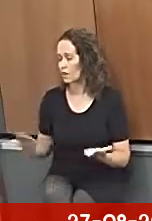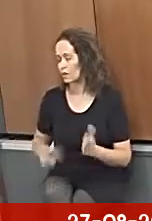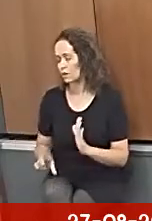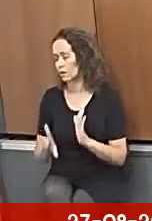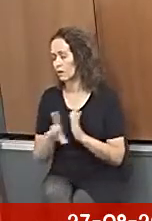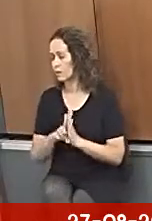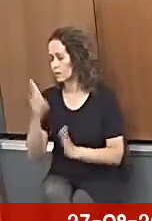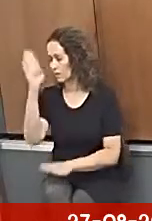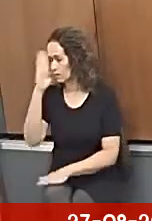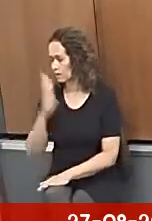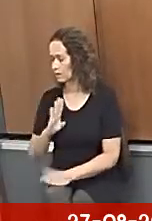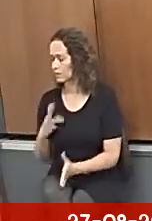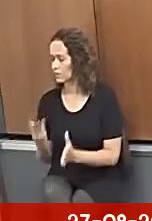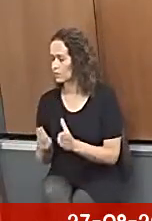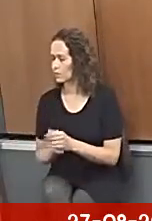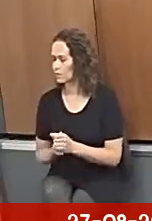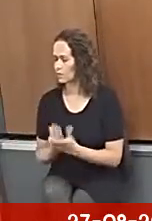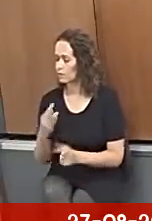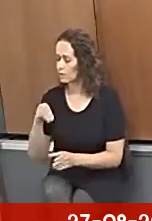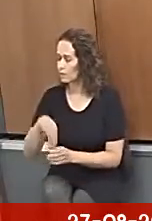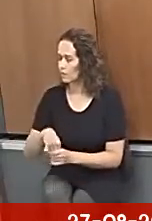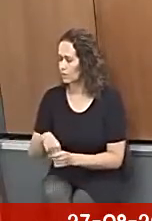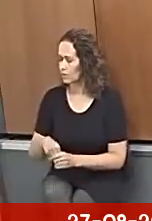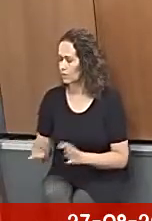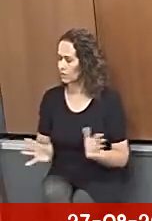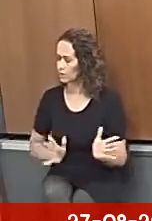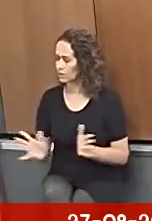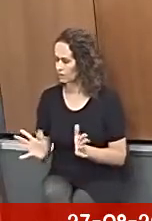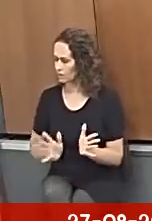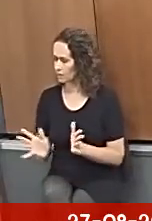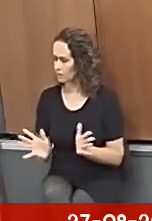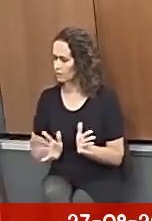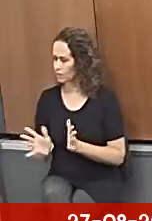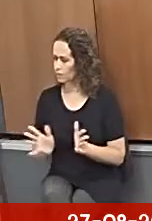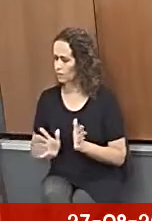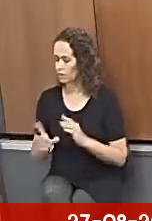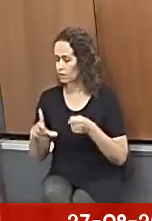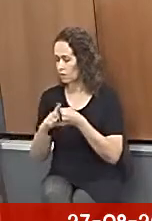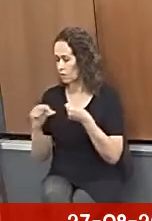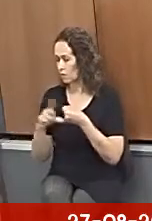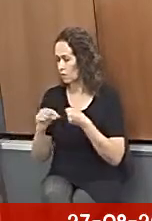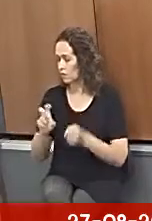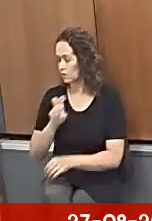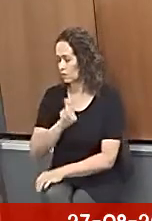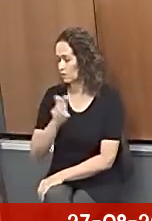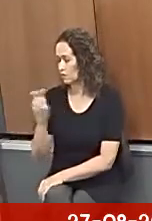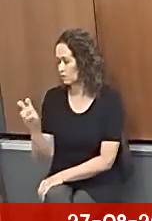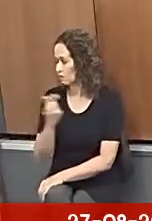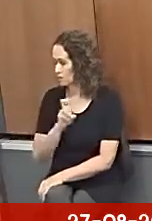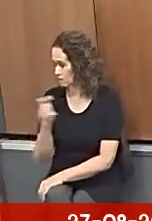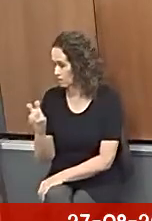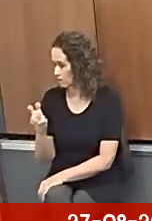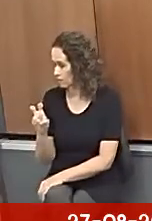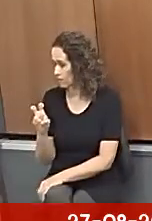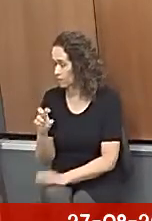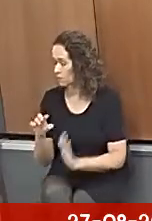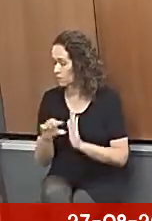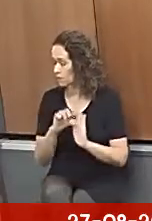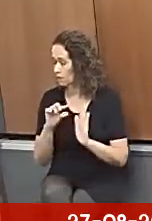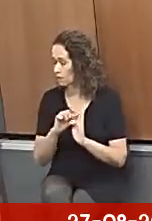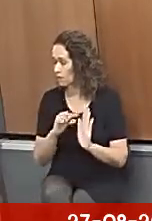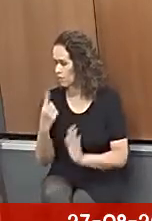brasileira de inclusão que dentro da parte de acessibilidade o seu artigo 55 parágrafo 1º diz